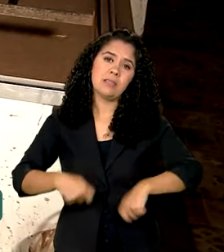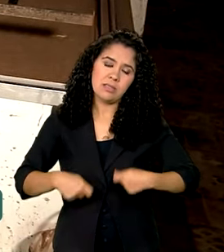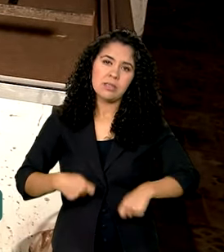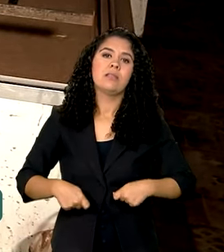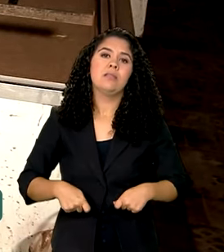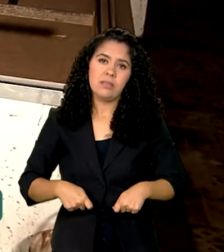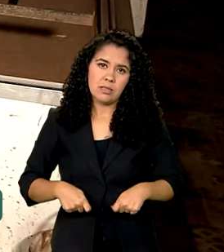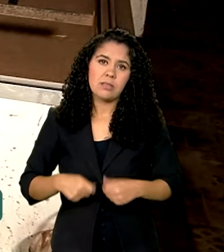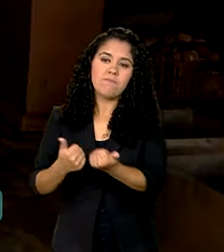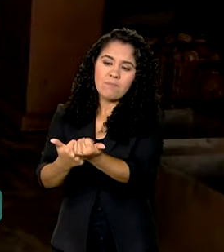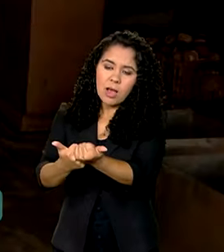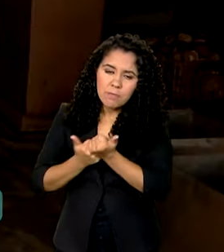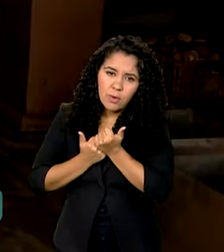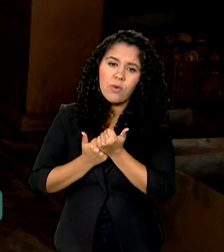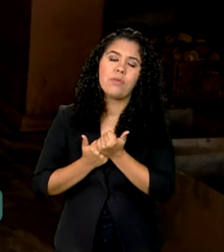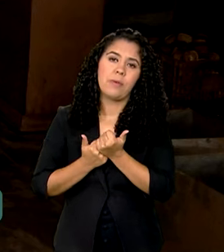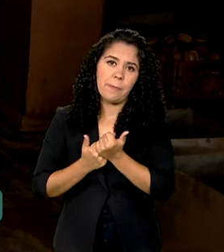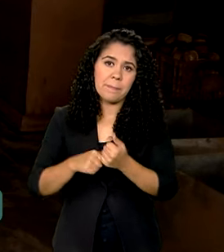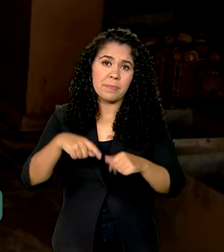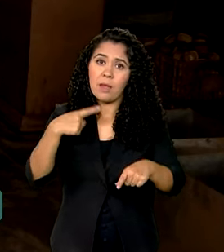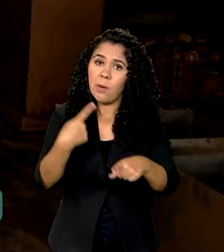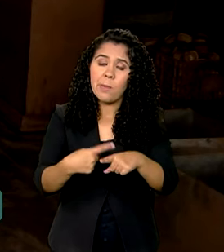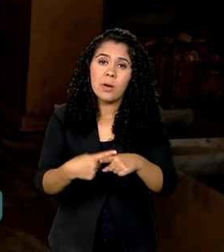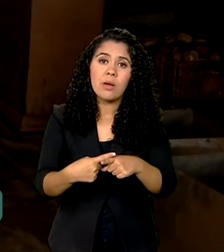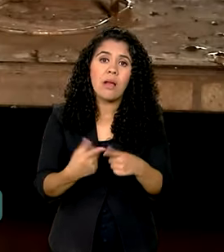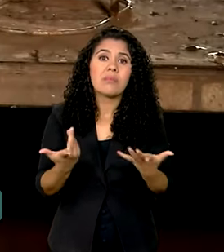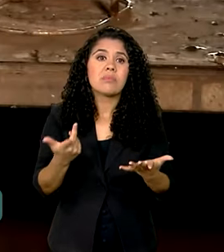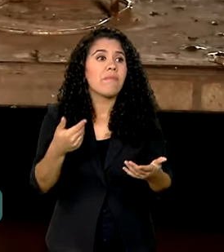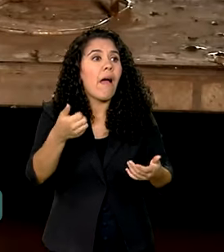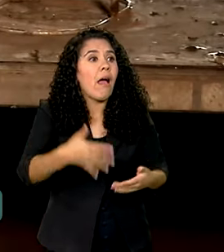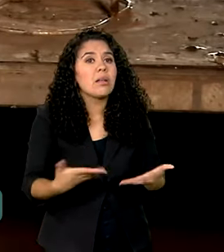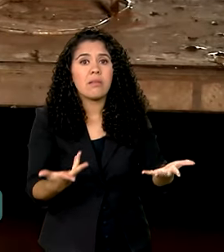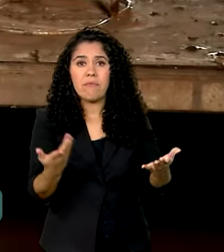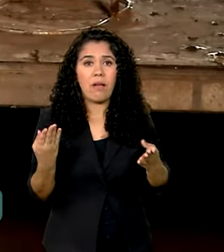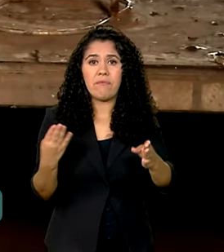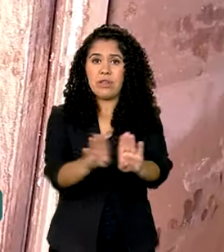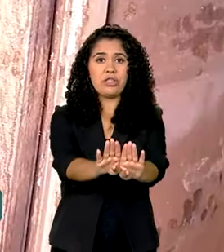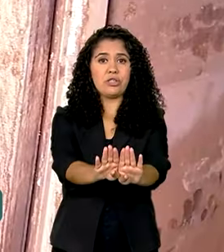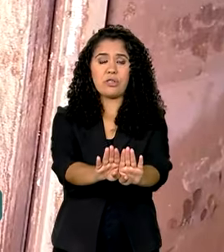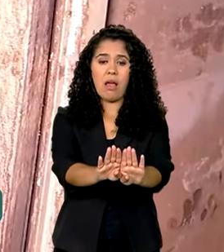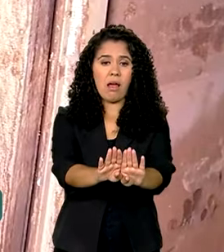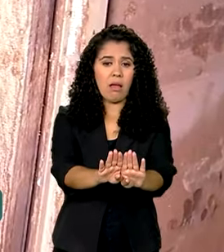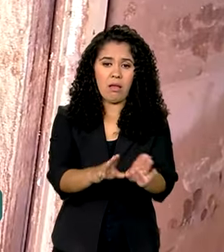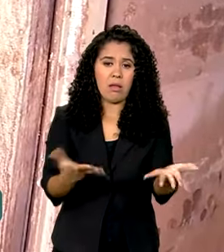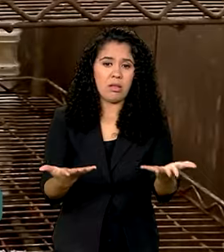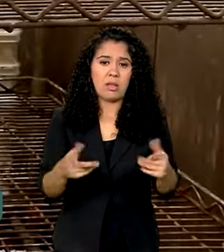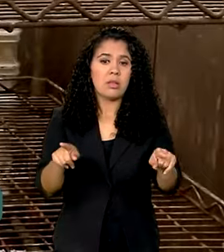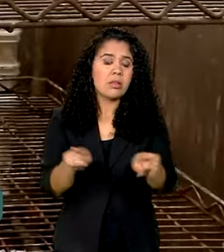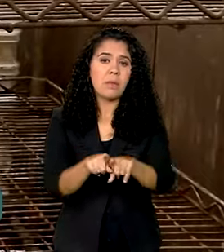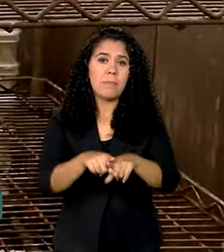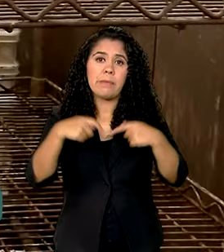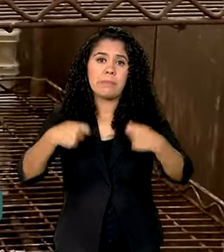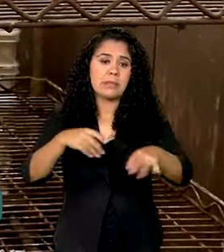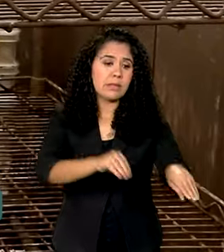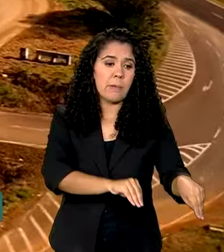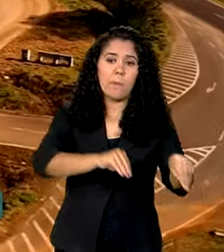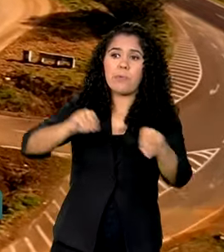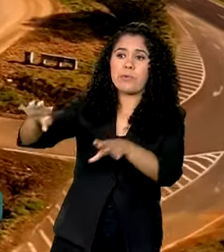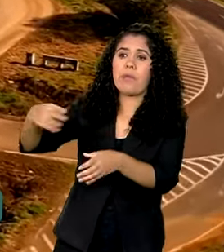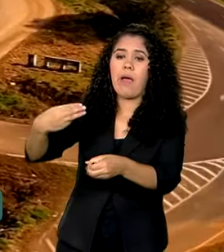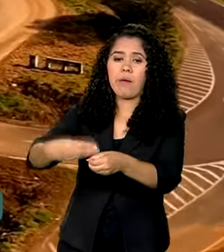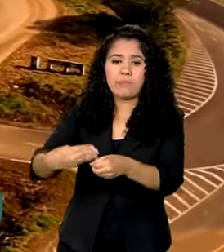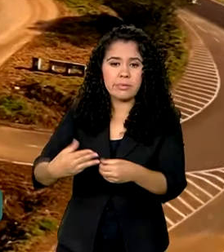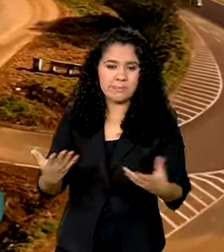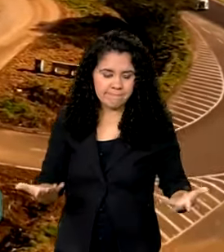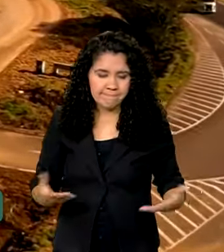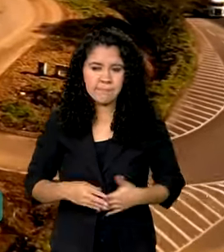que venha ajuda de fora. Porque senão, o que nos resta? Fechar as portas. Inclusive, talvez, até mudar de município, né? Com